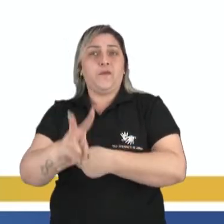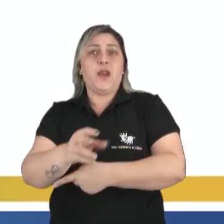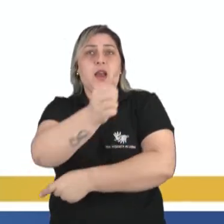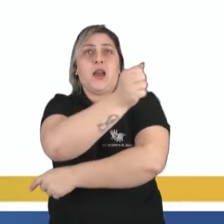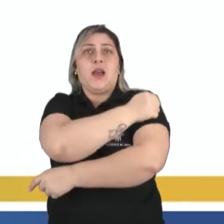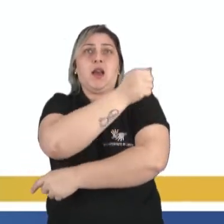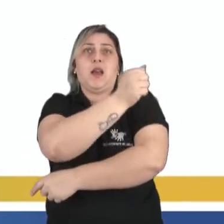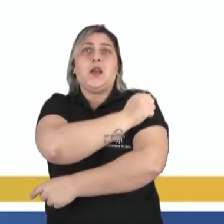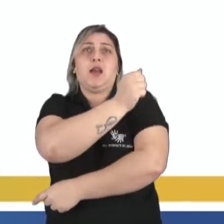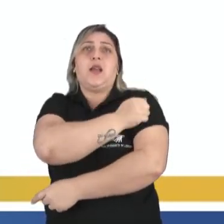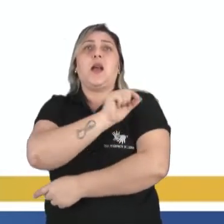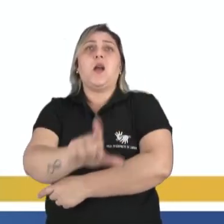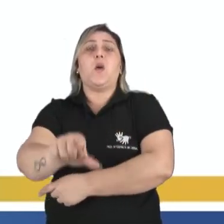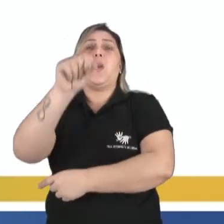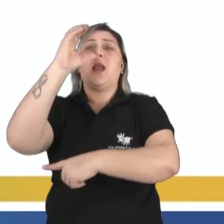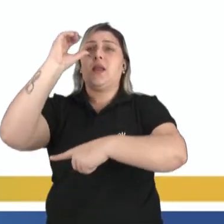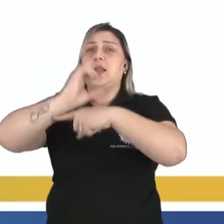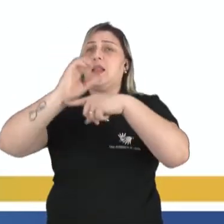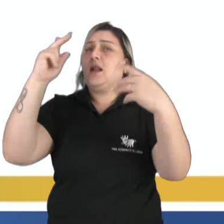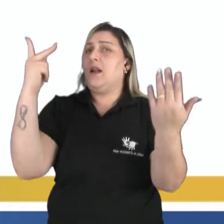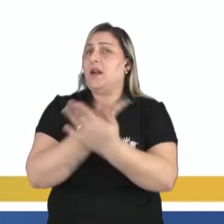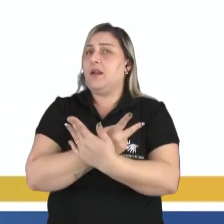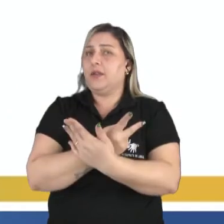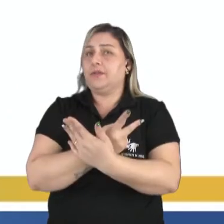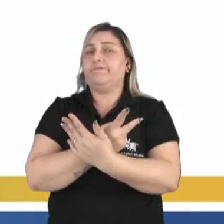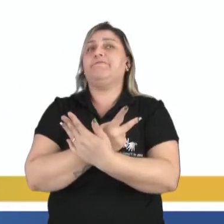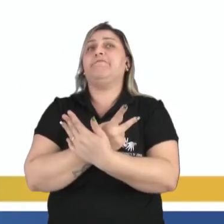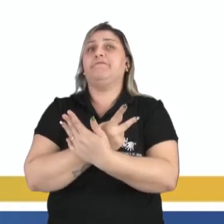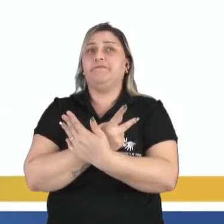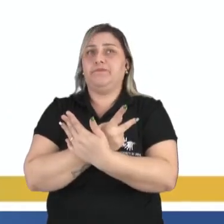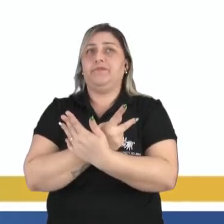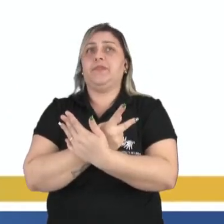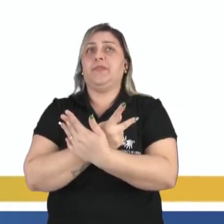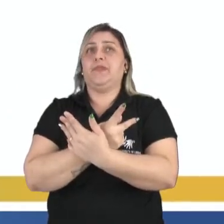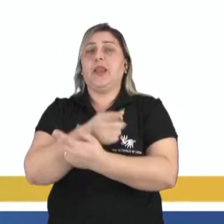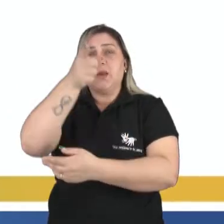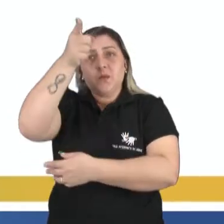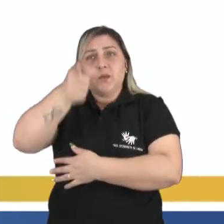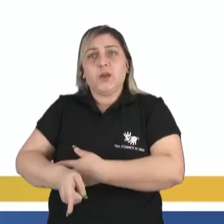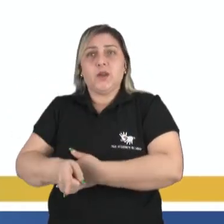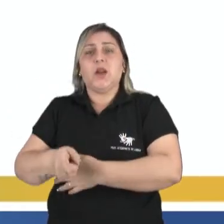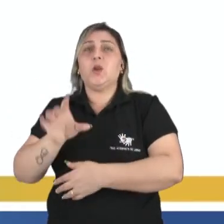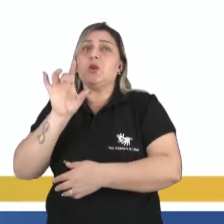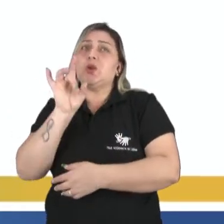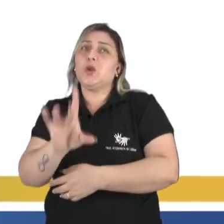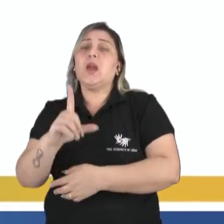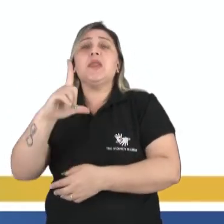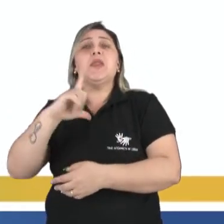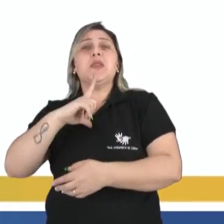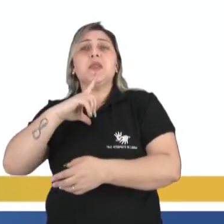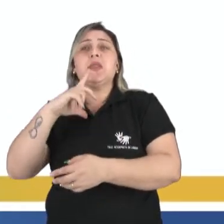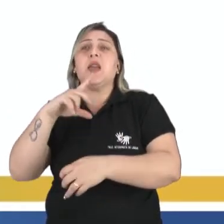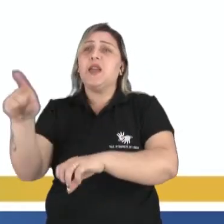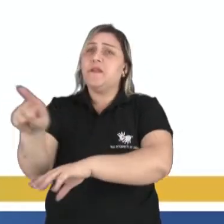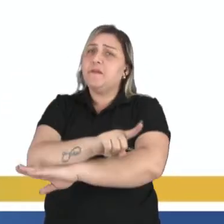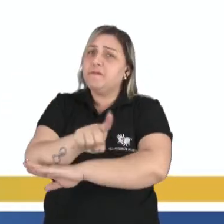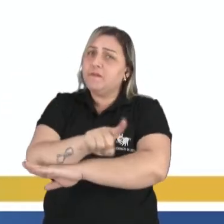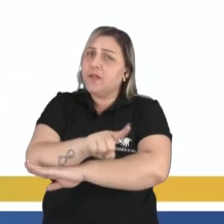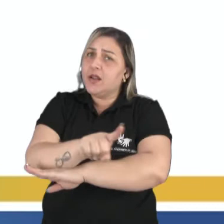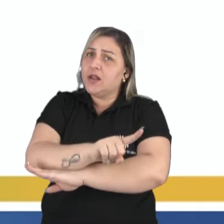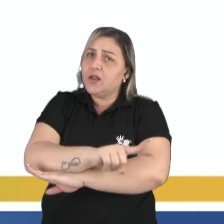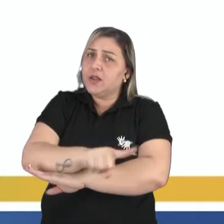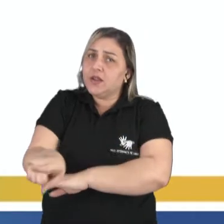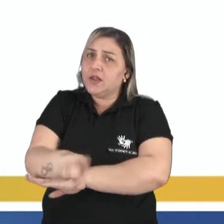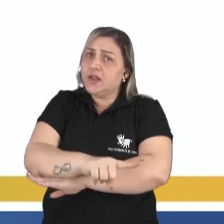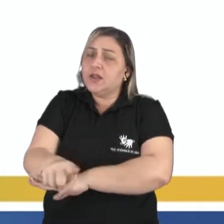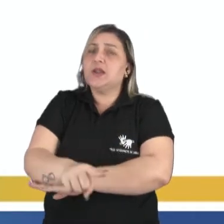alunos meus marcaram essa opção aqui, pessoal, ó. Isso aqui é um movimento vertical, só que ele vem com velocidade constante, ó.